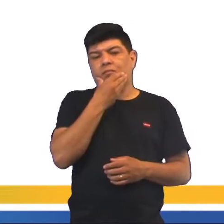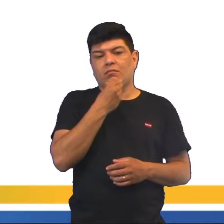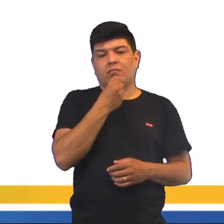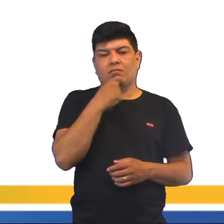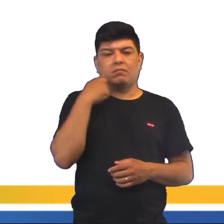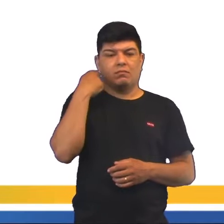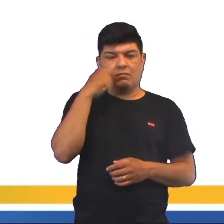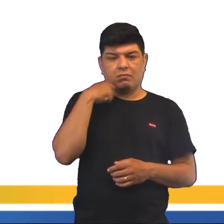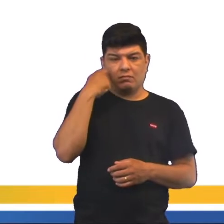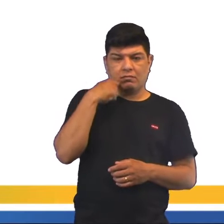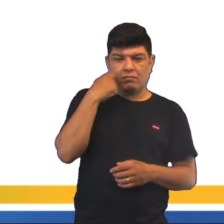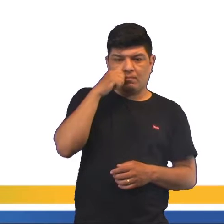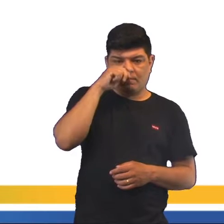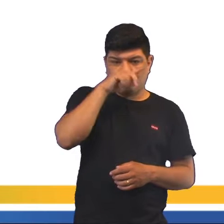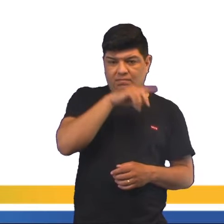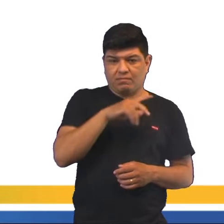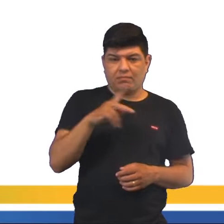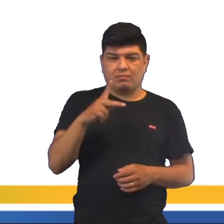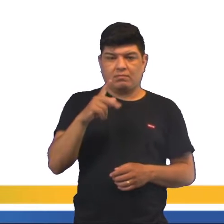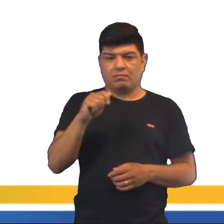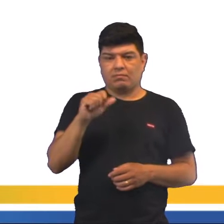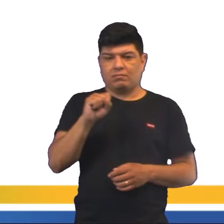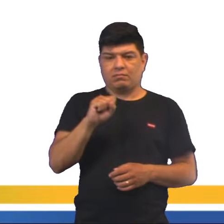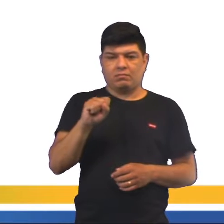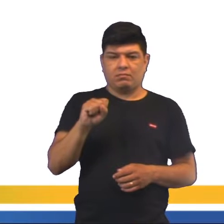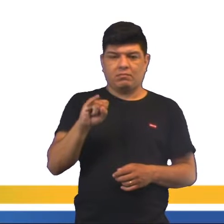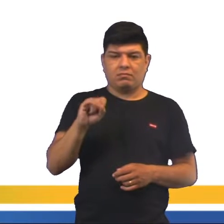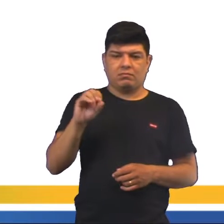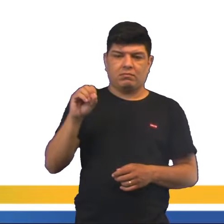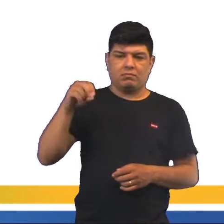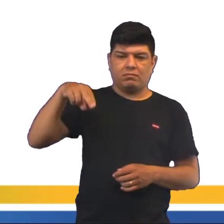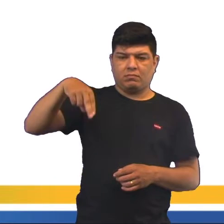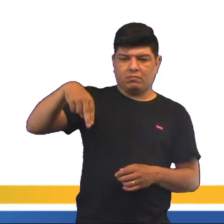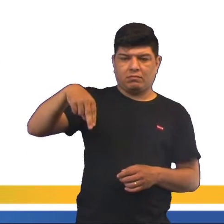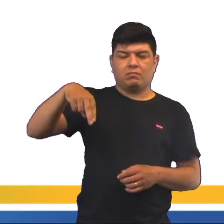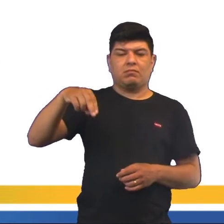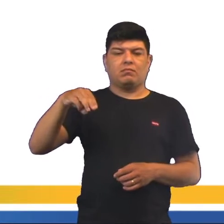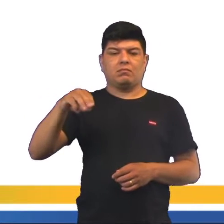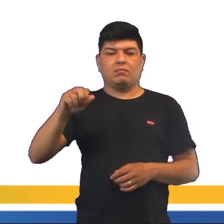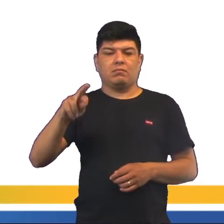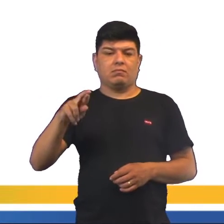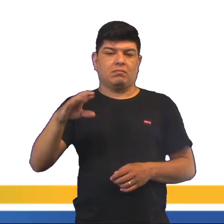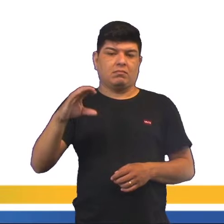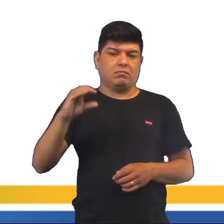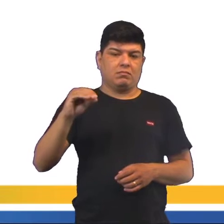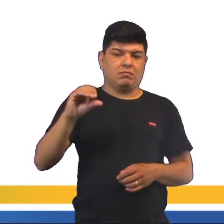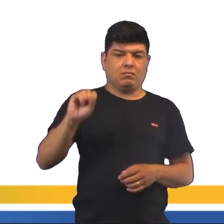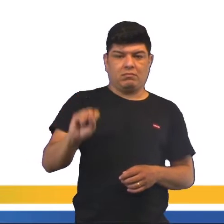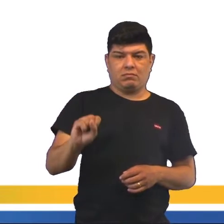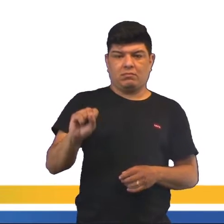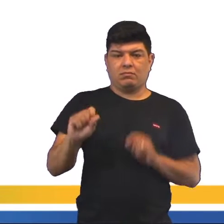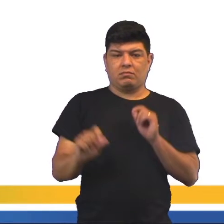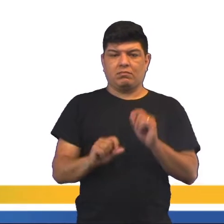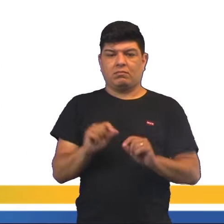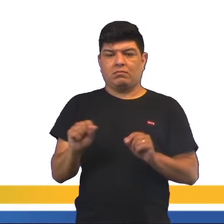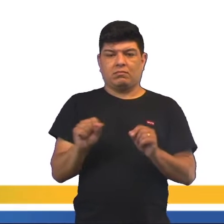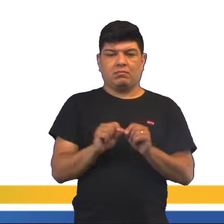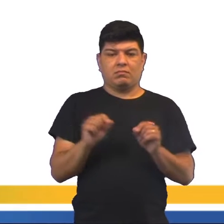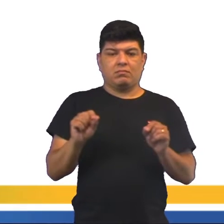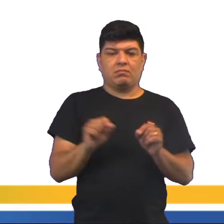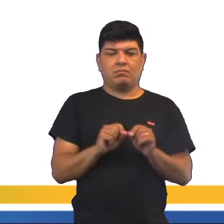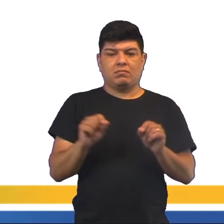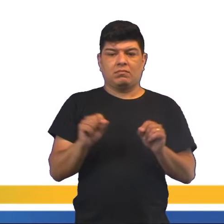autor da peça Passion, do vídeo Passion, onde o Marcos ele vai